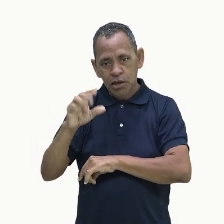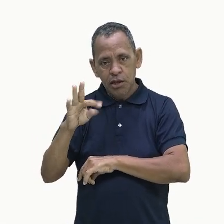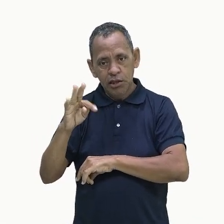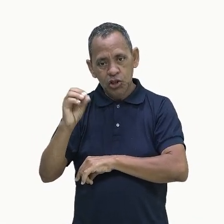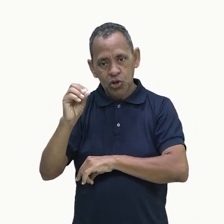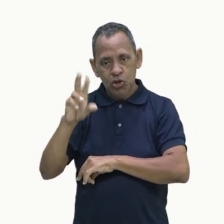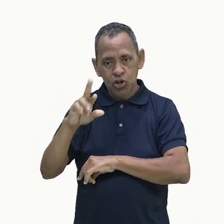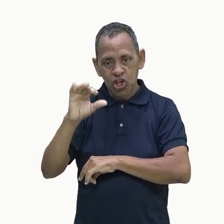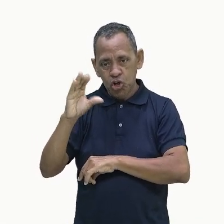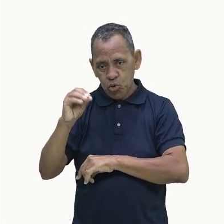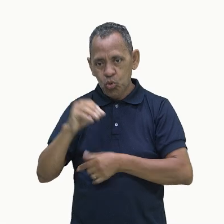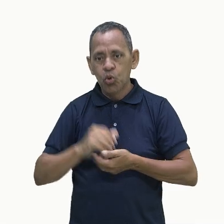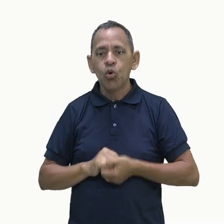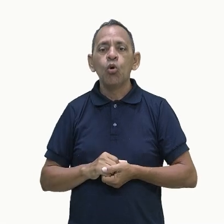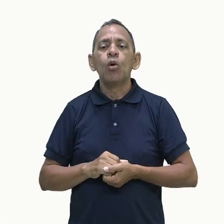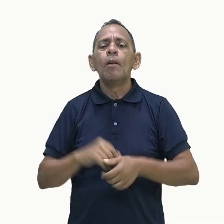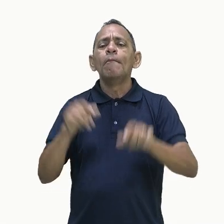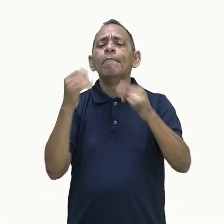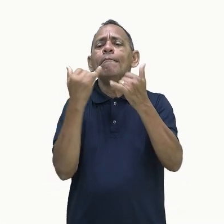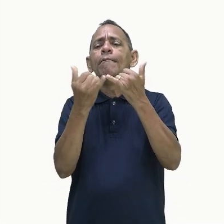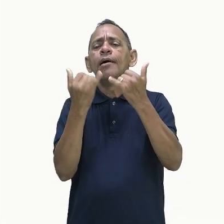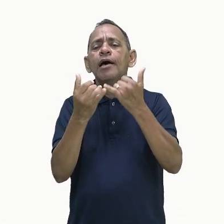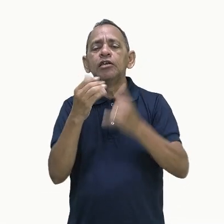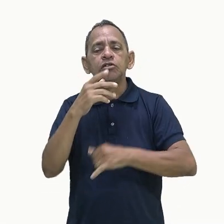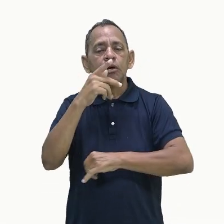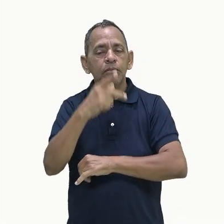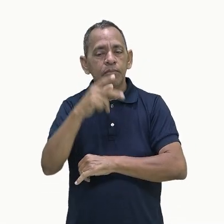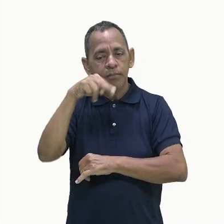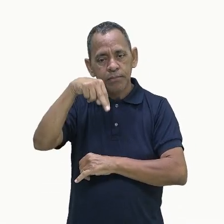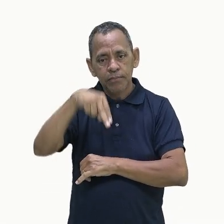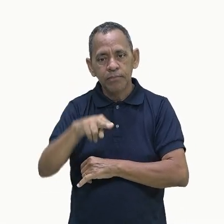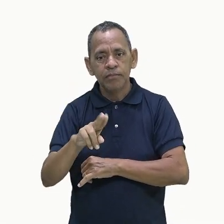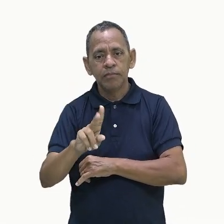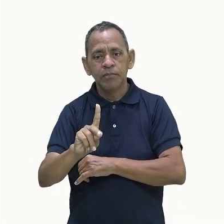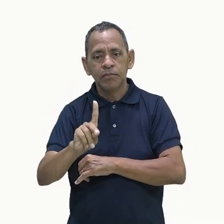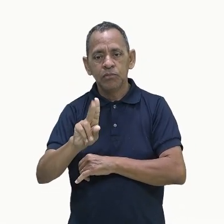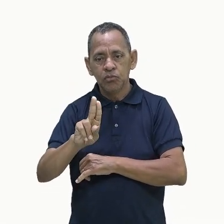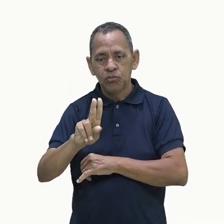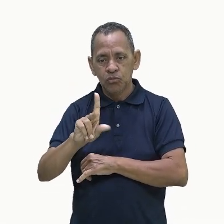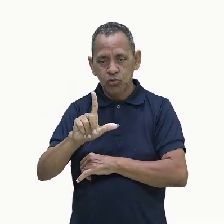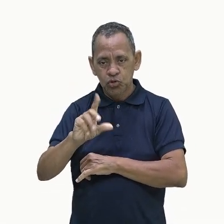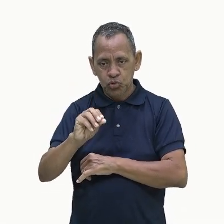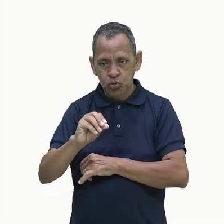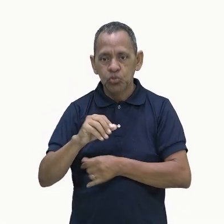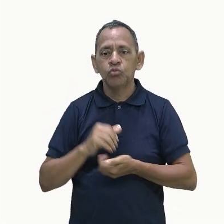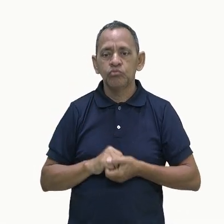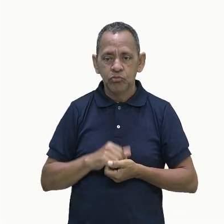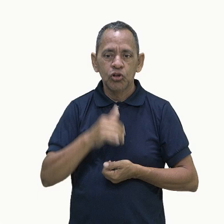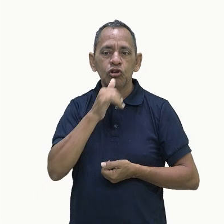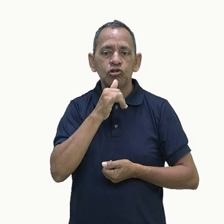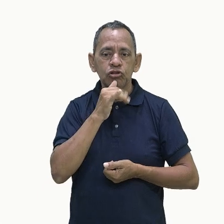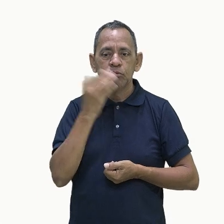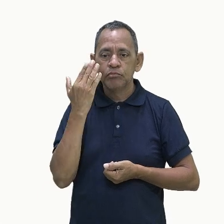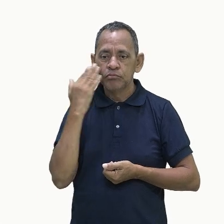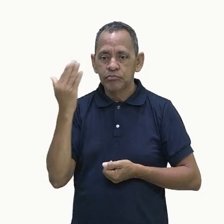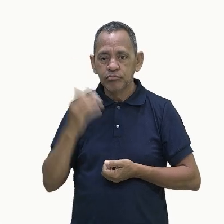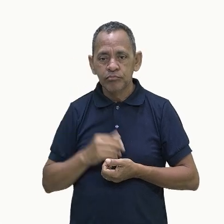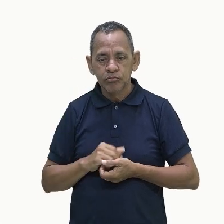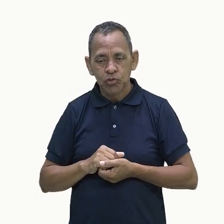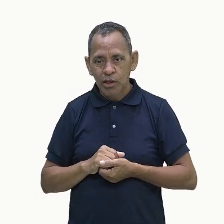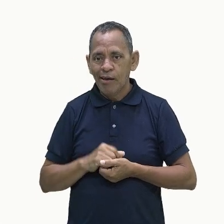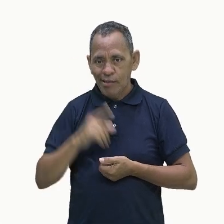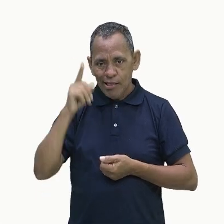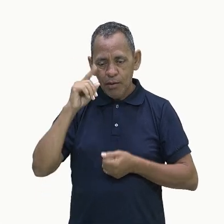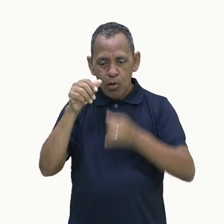como um pêndulo. Logo, temos aqui um exemplo que envolve aí um balanço no